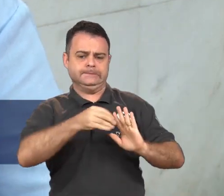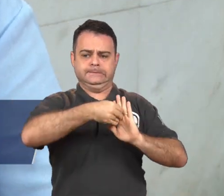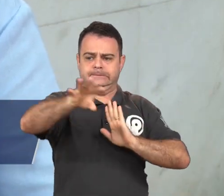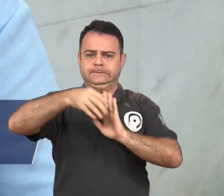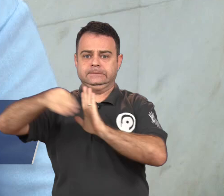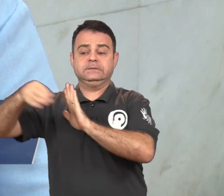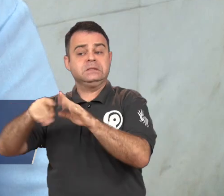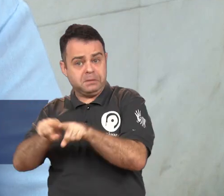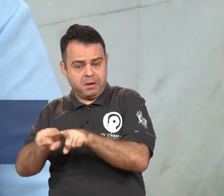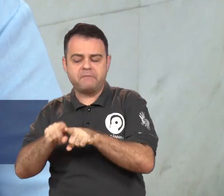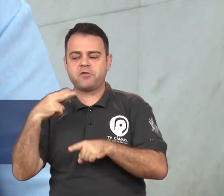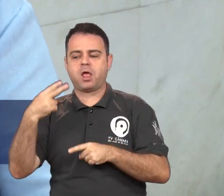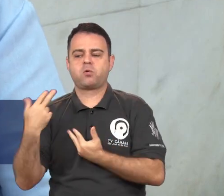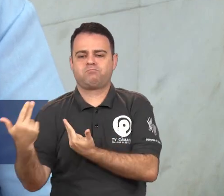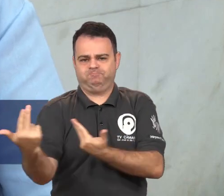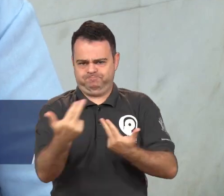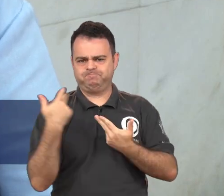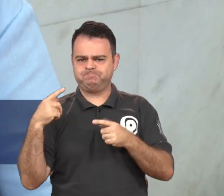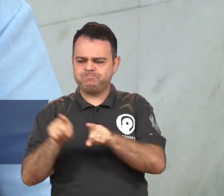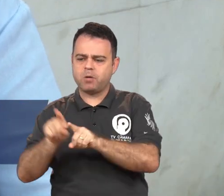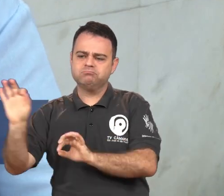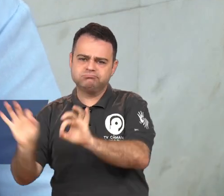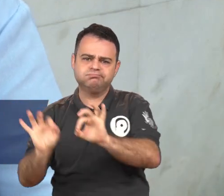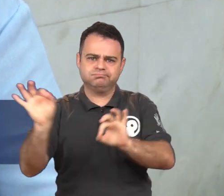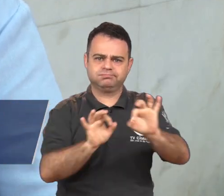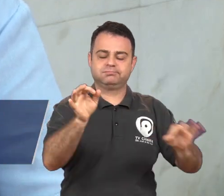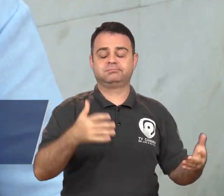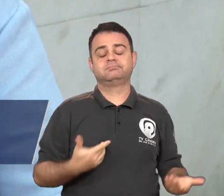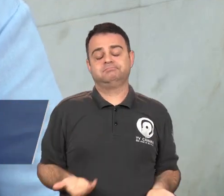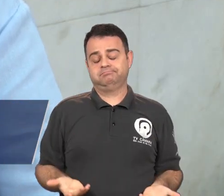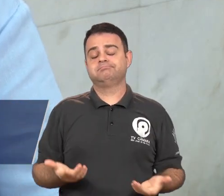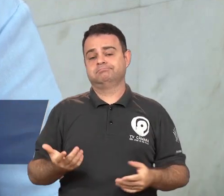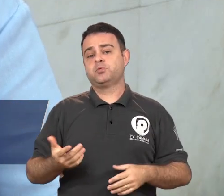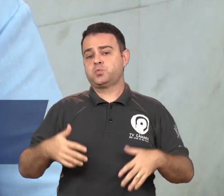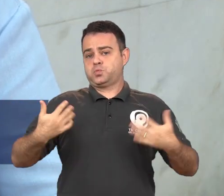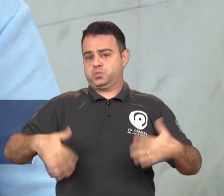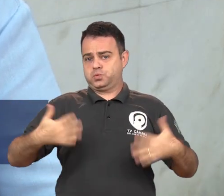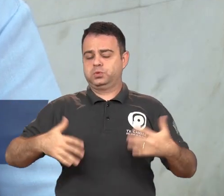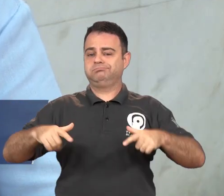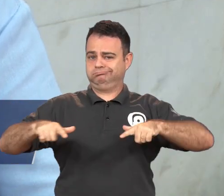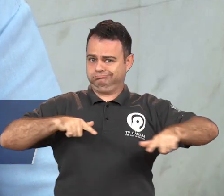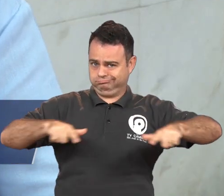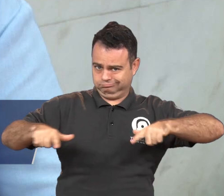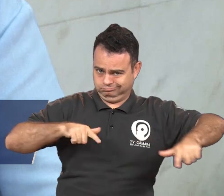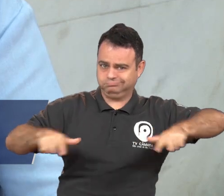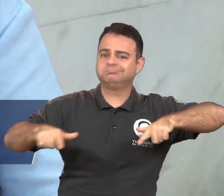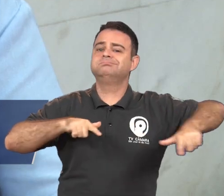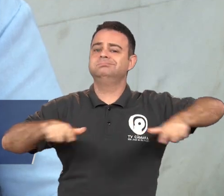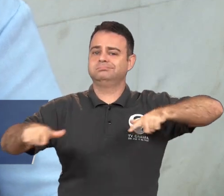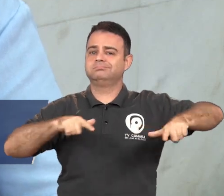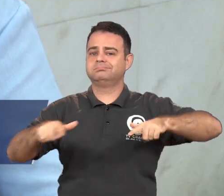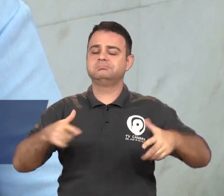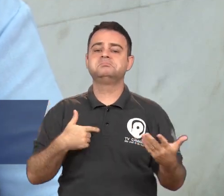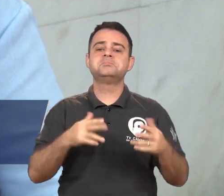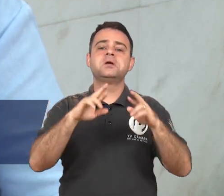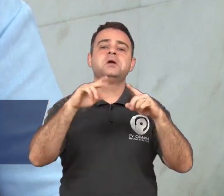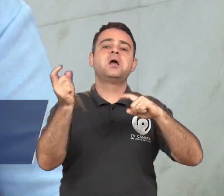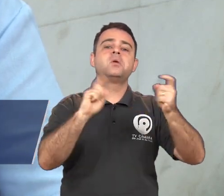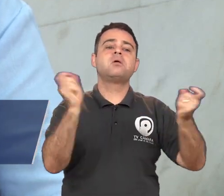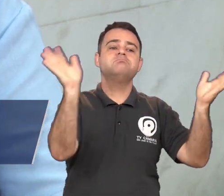os vereadores estão recebendo. E a gente também tem esse trabalho. Então, é algo que a gente está participando